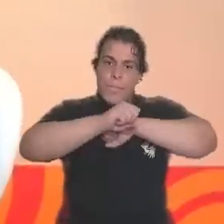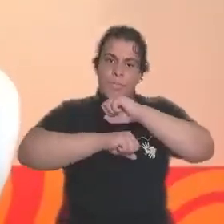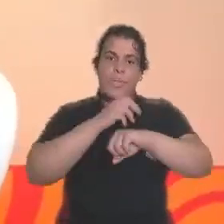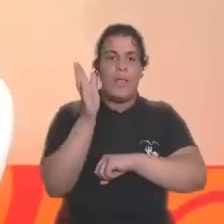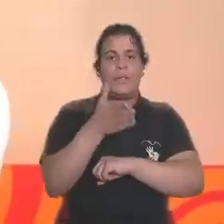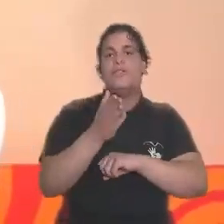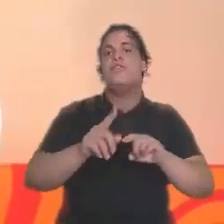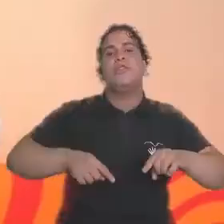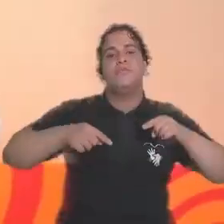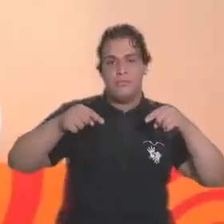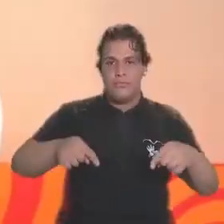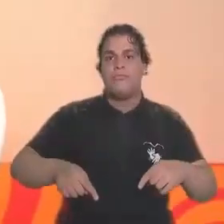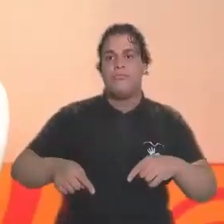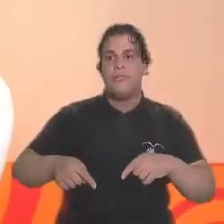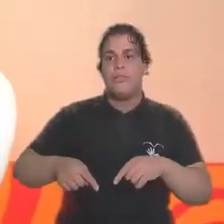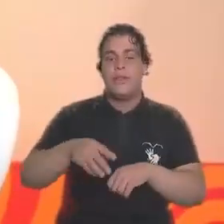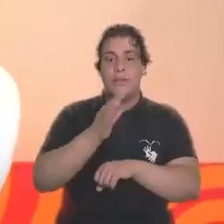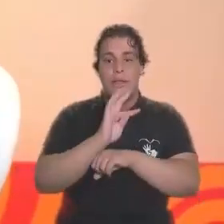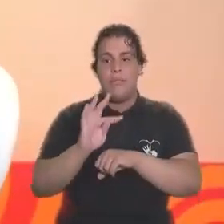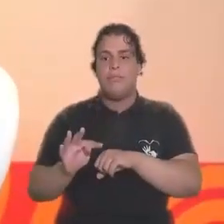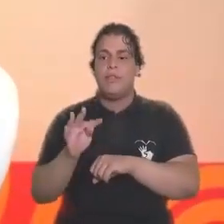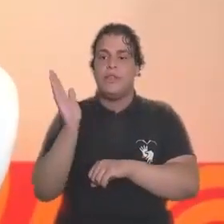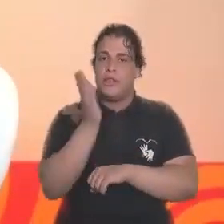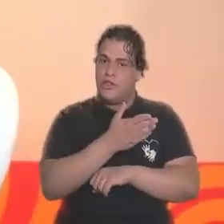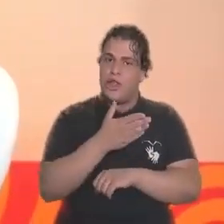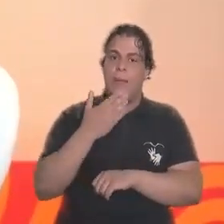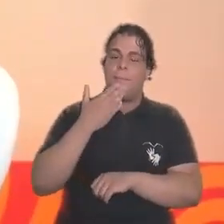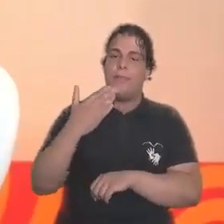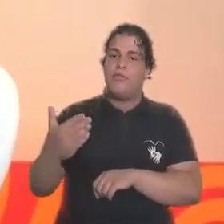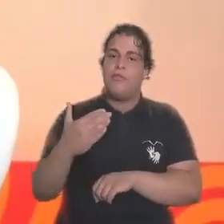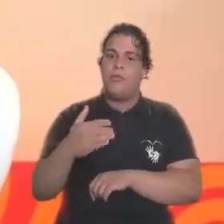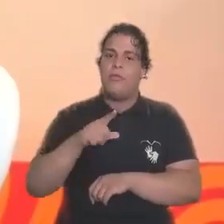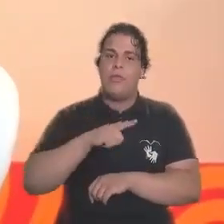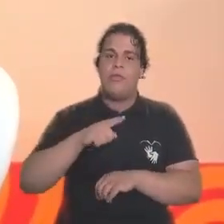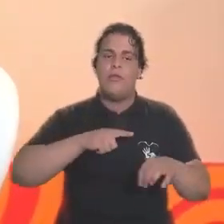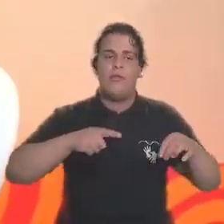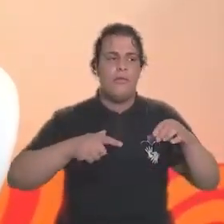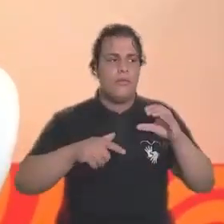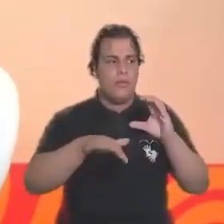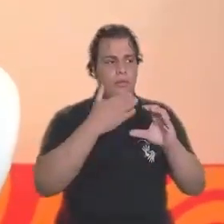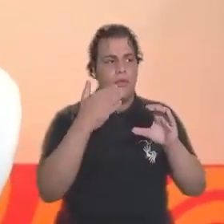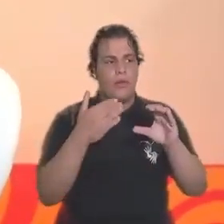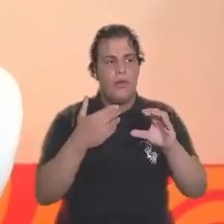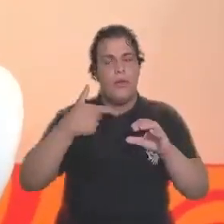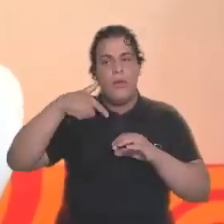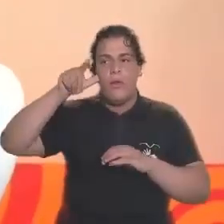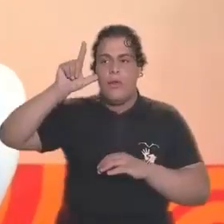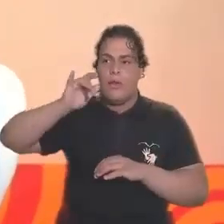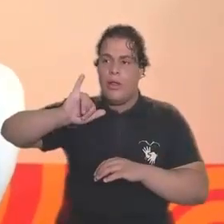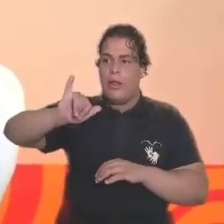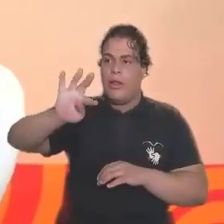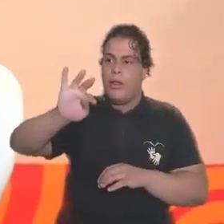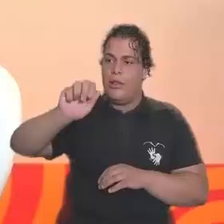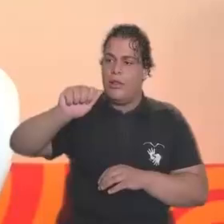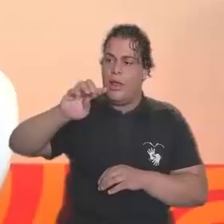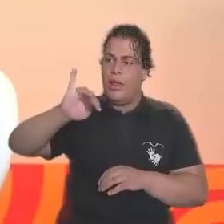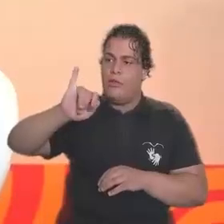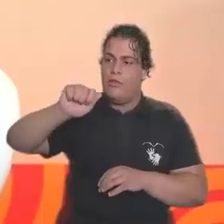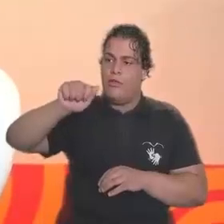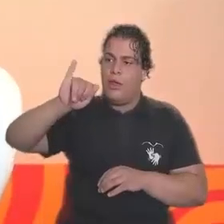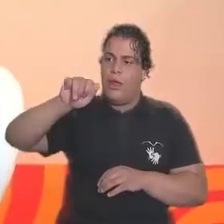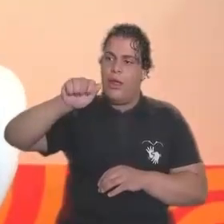fiquei muito feliz, Tapira já solicitou os livros e eu recebi o contato ontem da Itatiaia, que a Itatiaia quer fazer